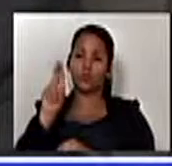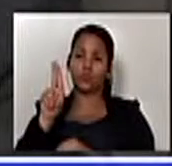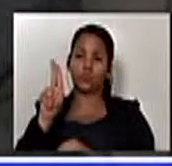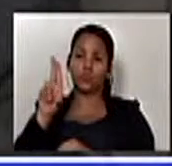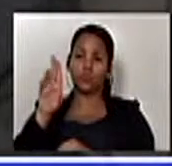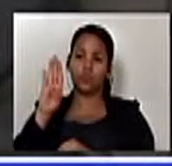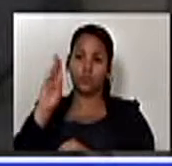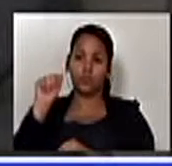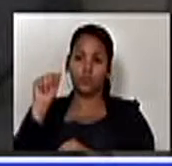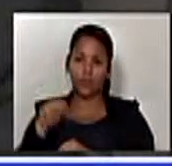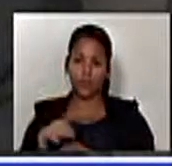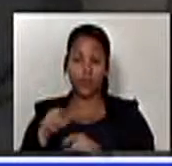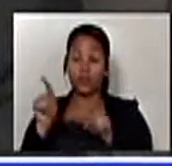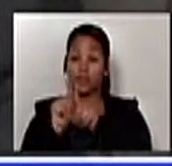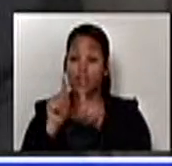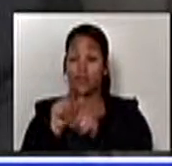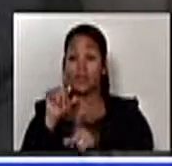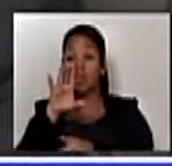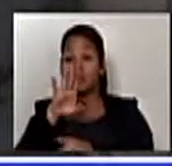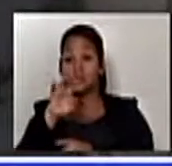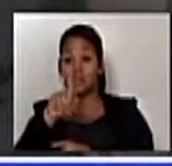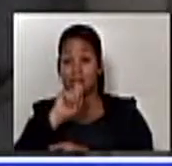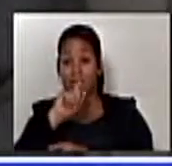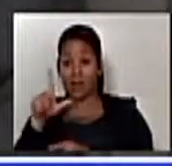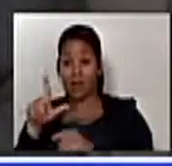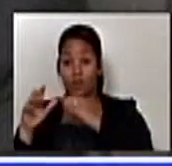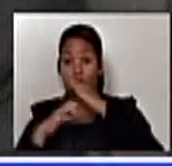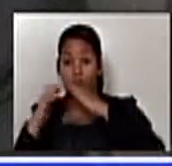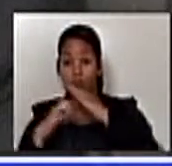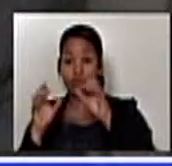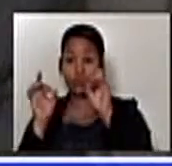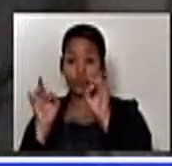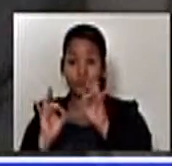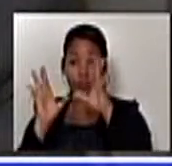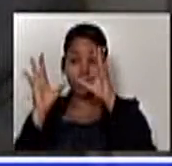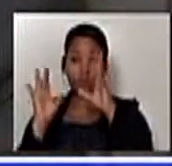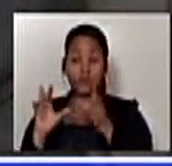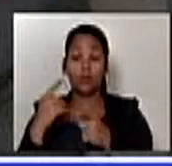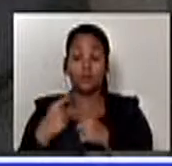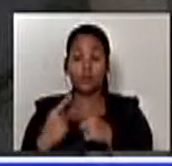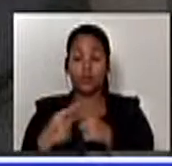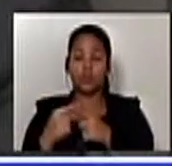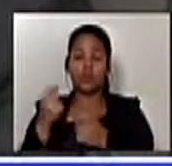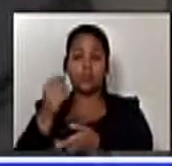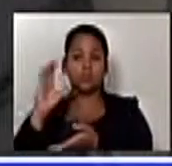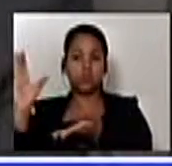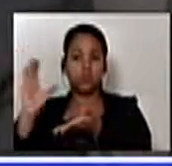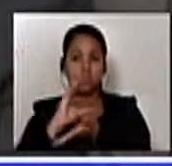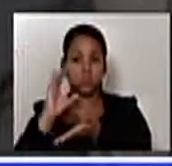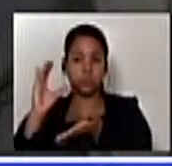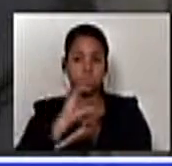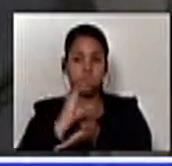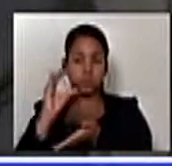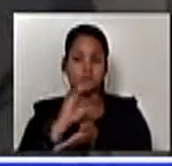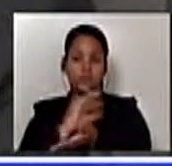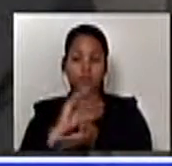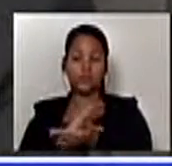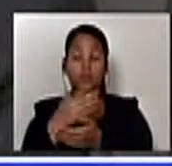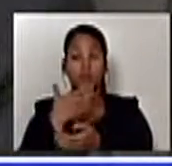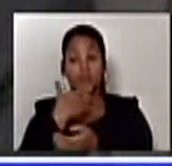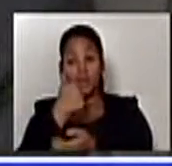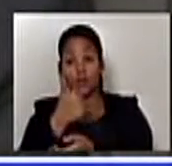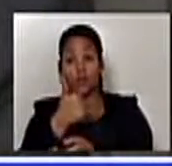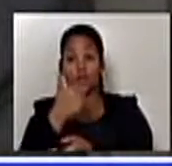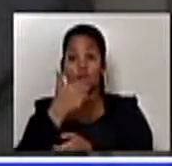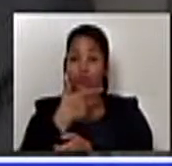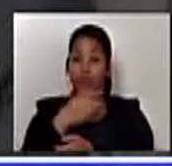de encontrar recursos para que o Estado de Alagoas ele possa ter uma melhor realidade agora no ano de 2016.